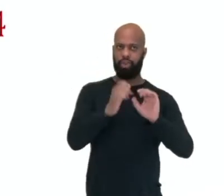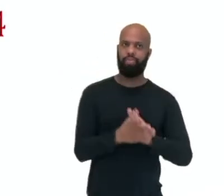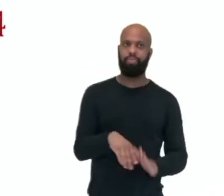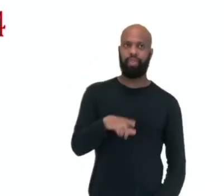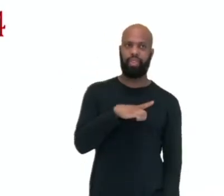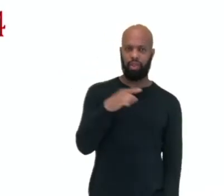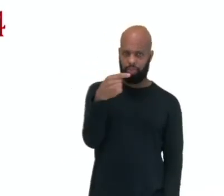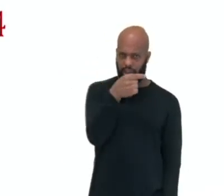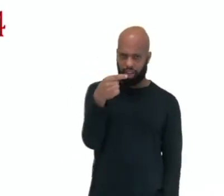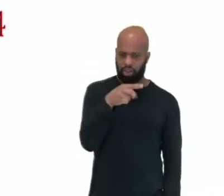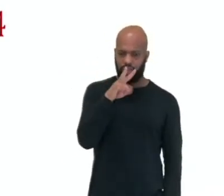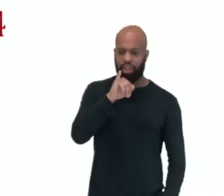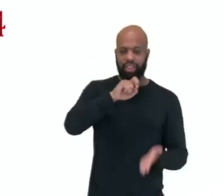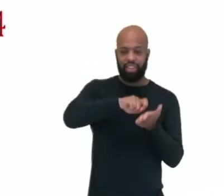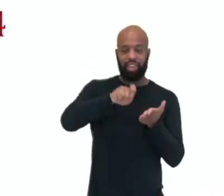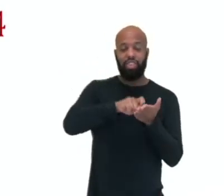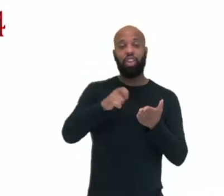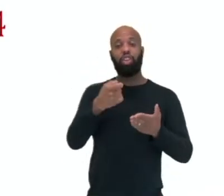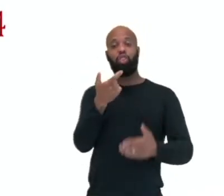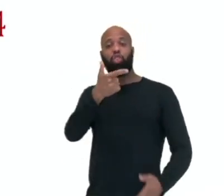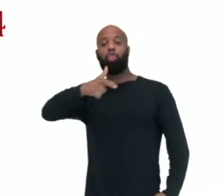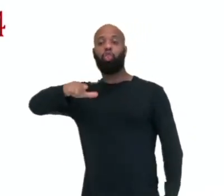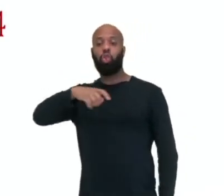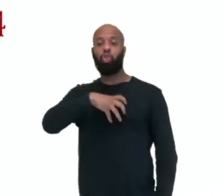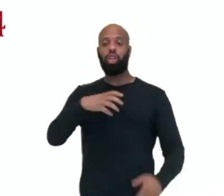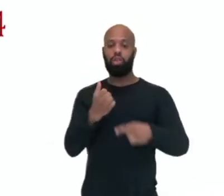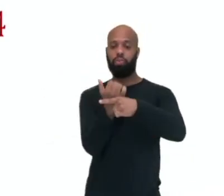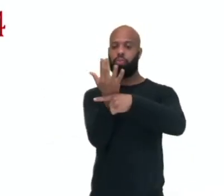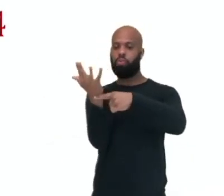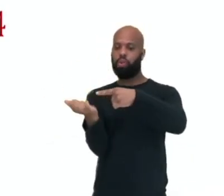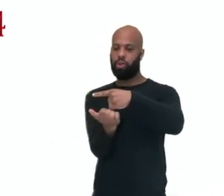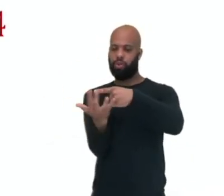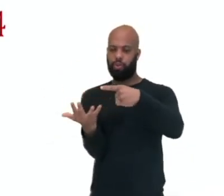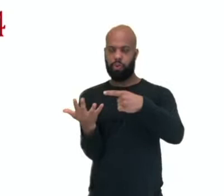menos, reescrevi como quociente.